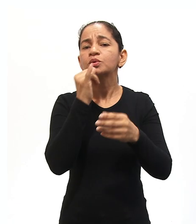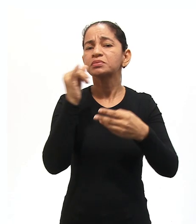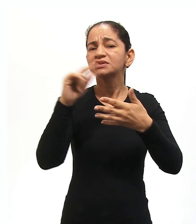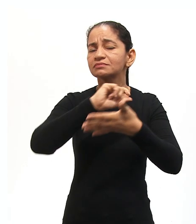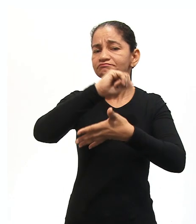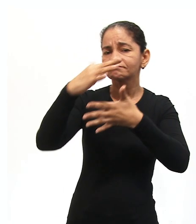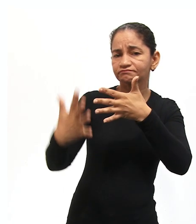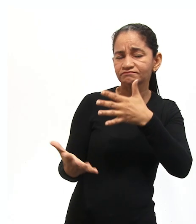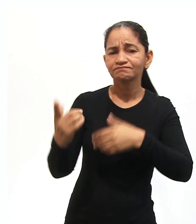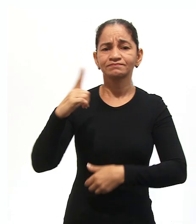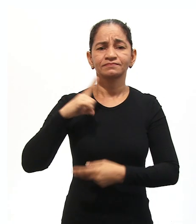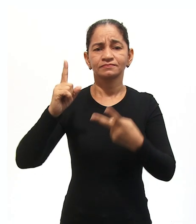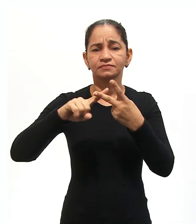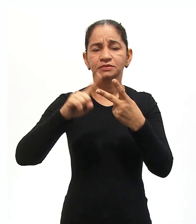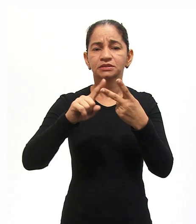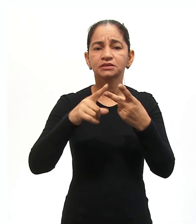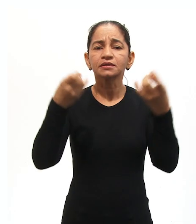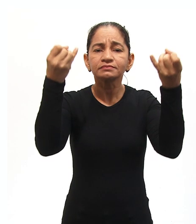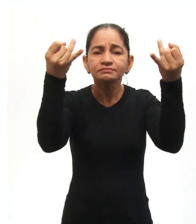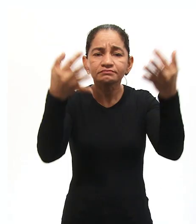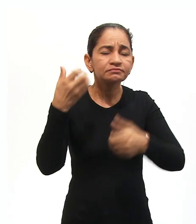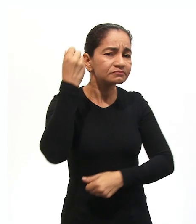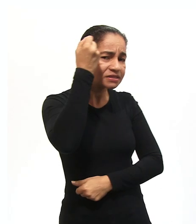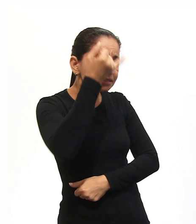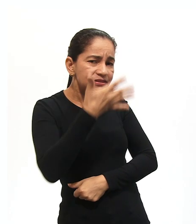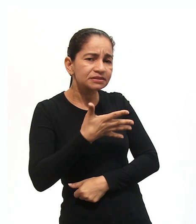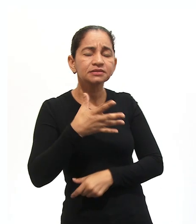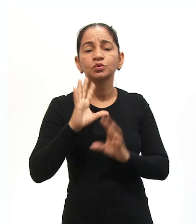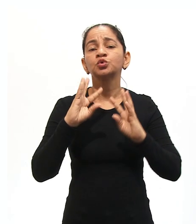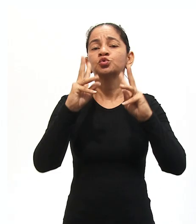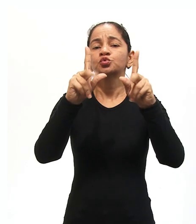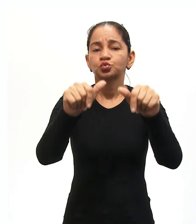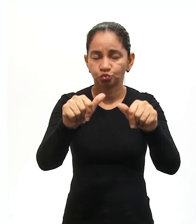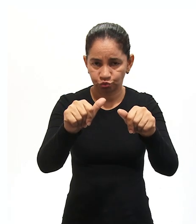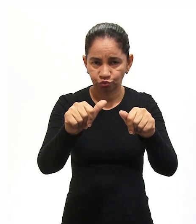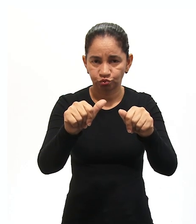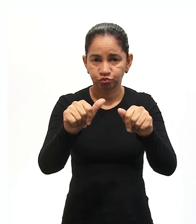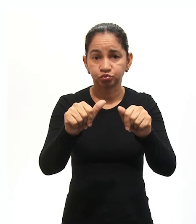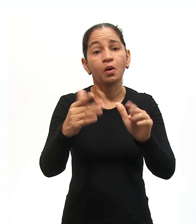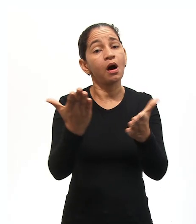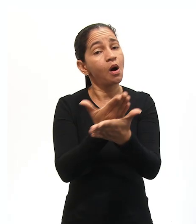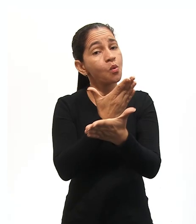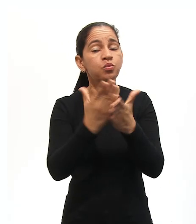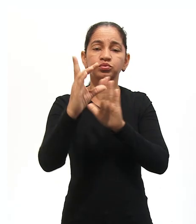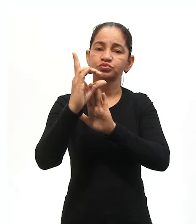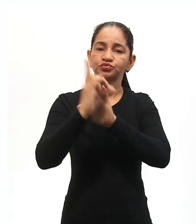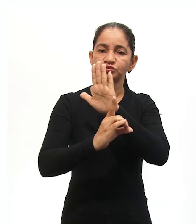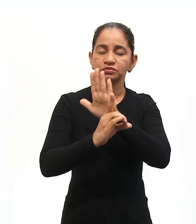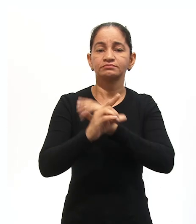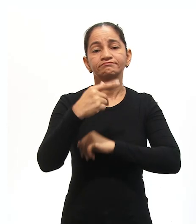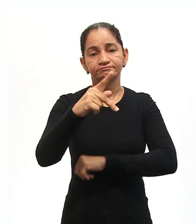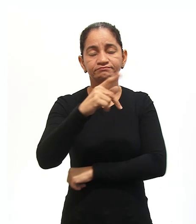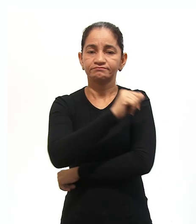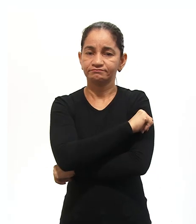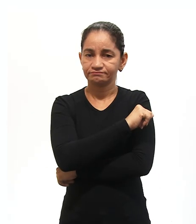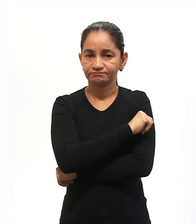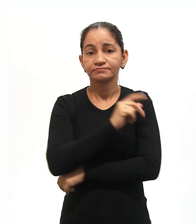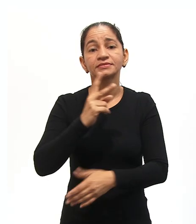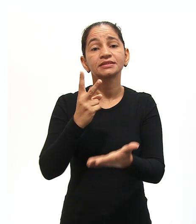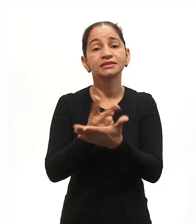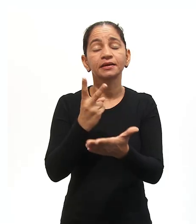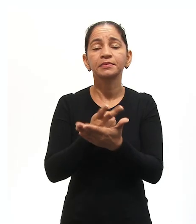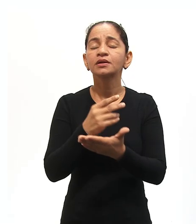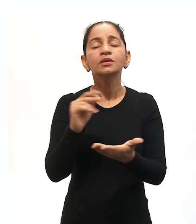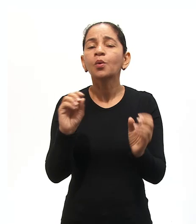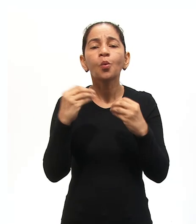libras, audiodescrição, design limpo. Então, aqui estão alguns direitos do aluno. A base ética da